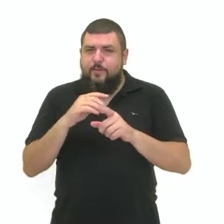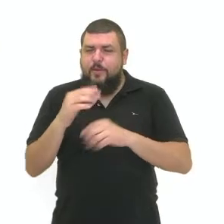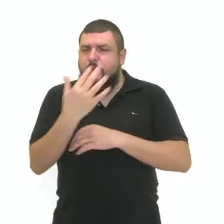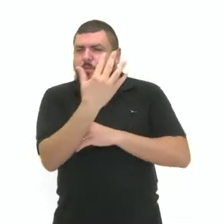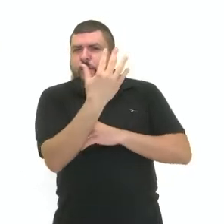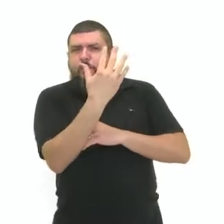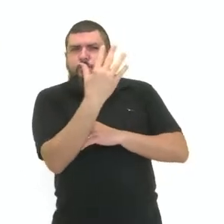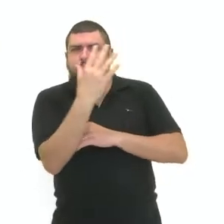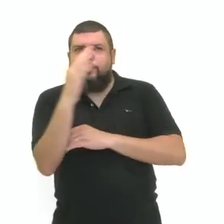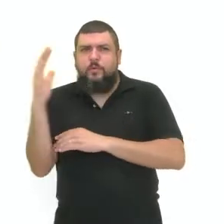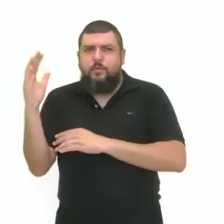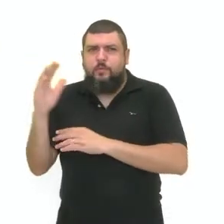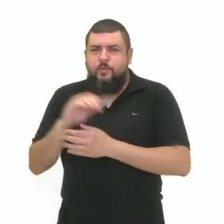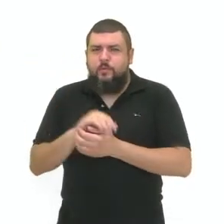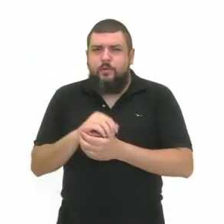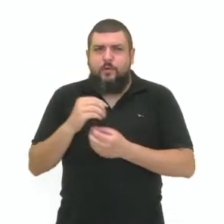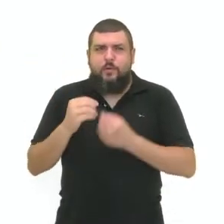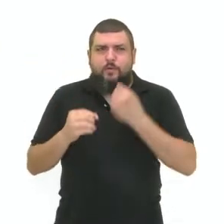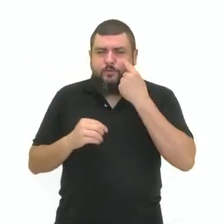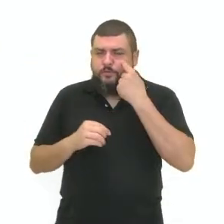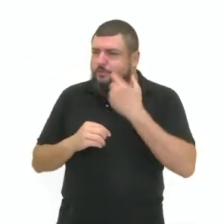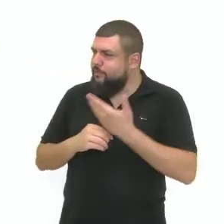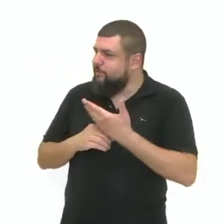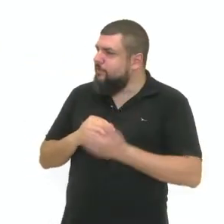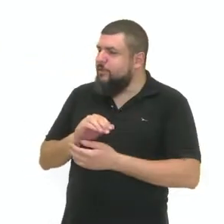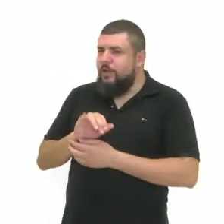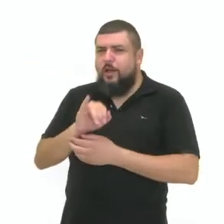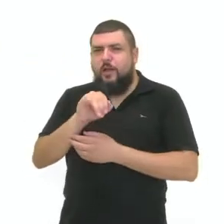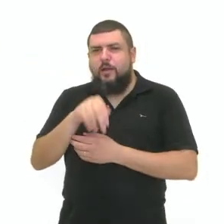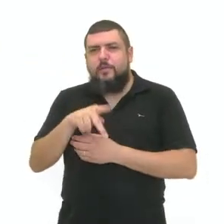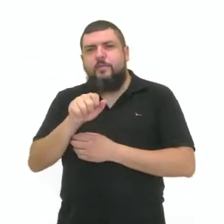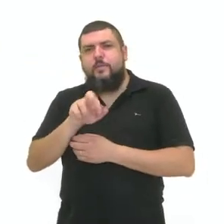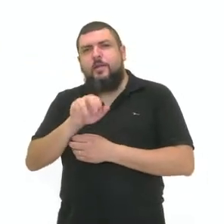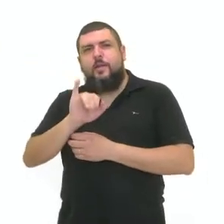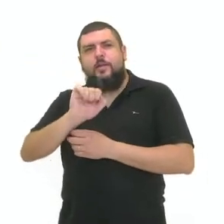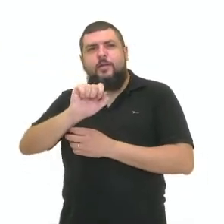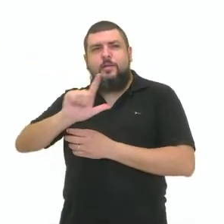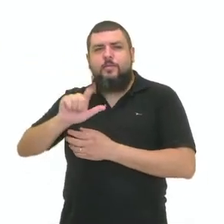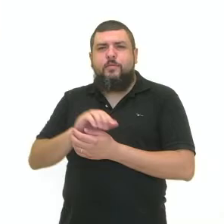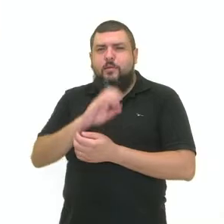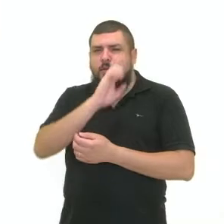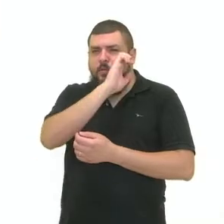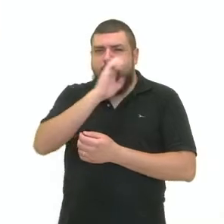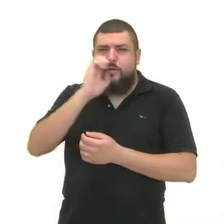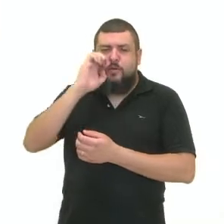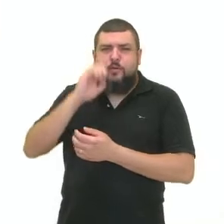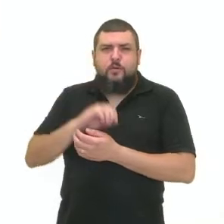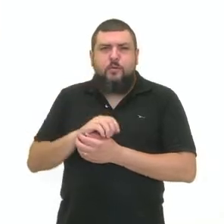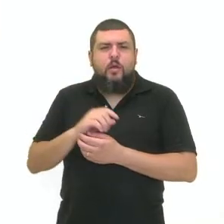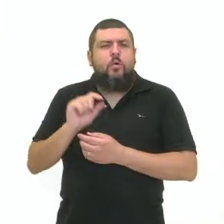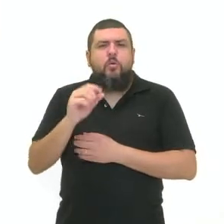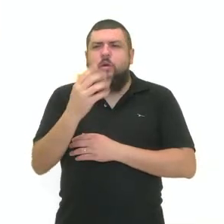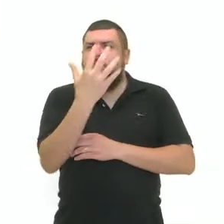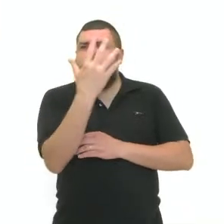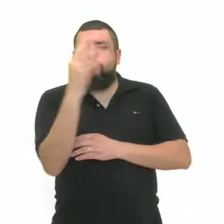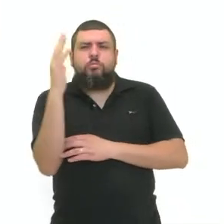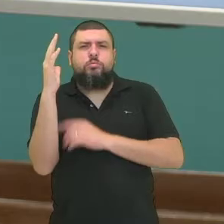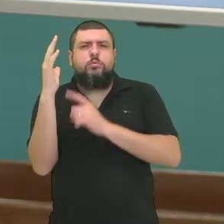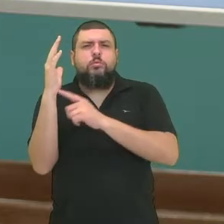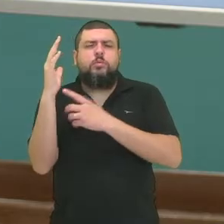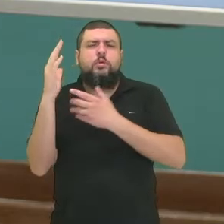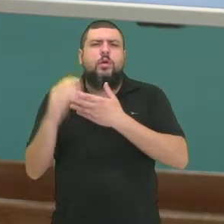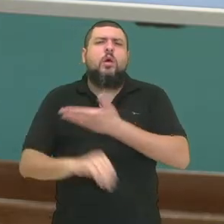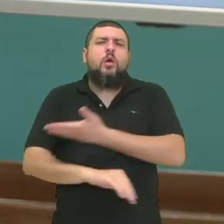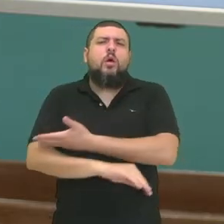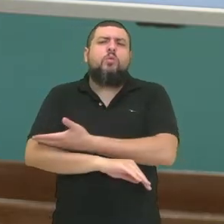higrófilas são plantas geralmente perenes, adaptadas a muita umidade, né? Já viu, por exemplo, uma Vitória Regia, né? Aquela